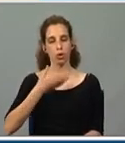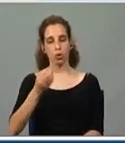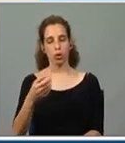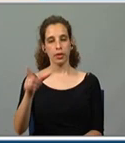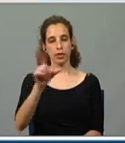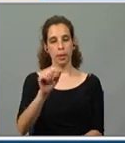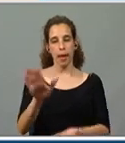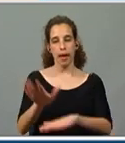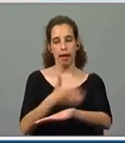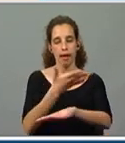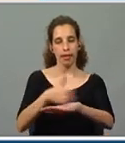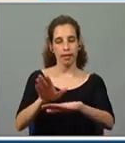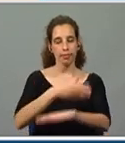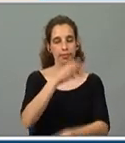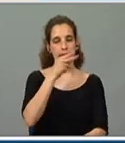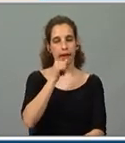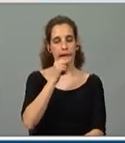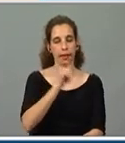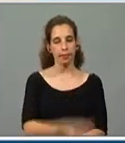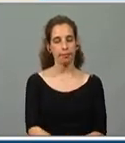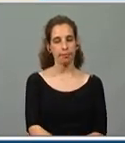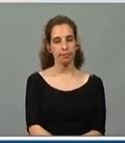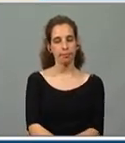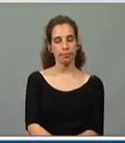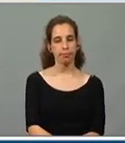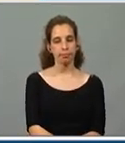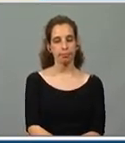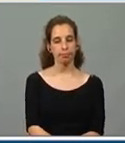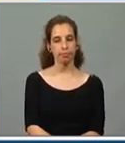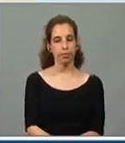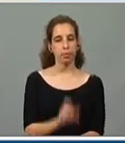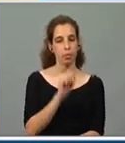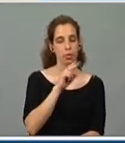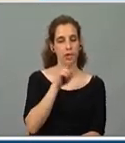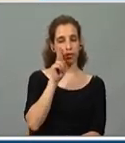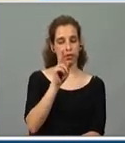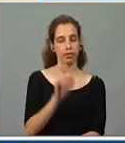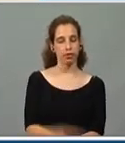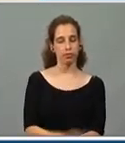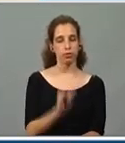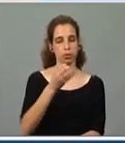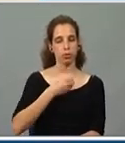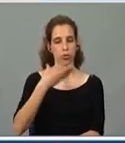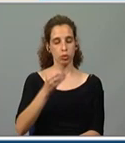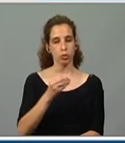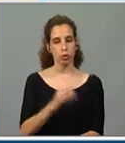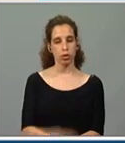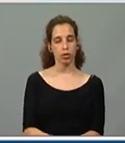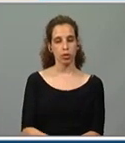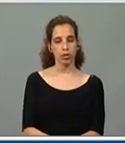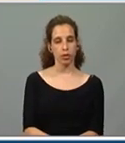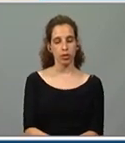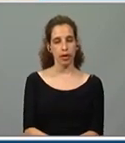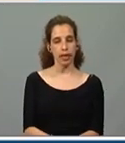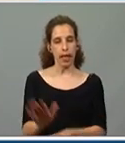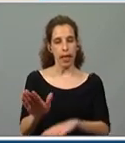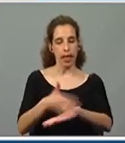sua separação da areia. Portanto, como podem ver, o iodo está a sublimar, está